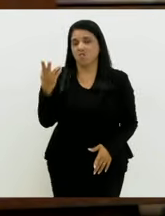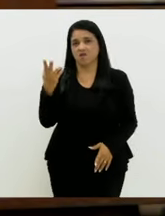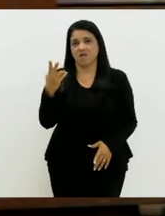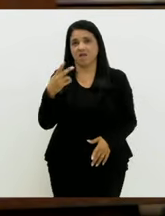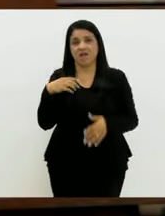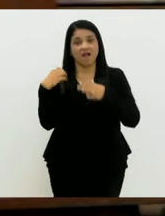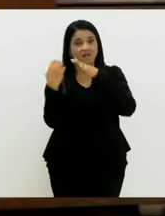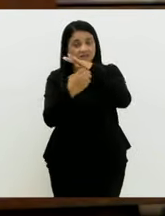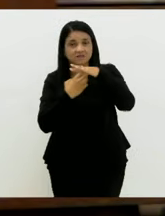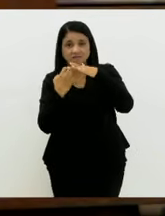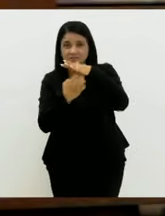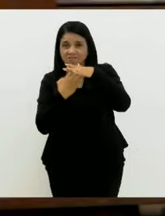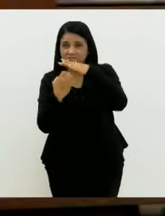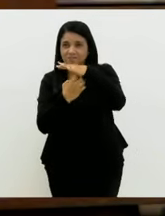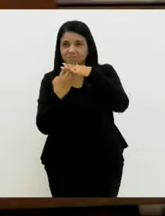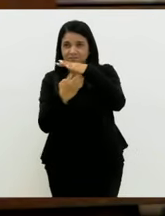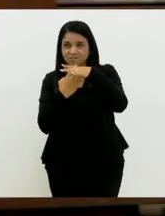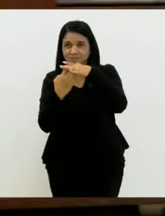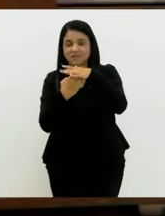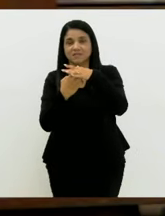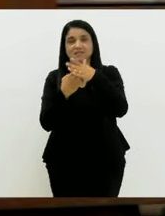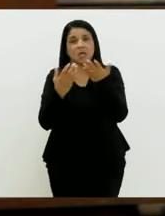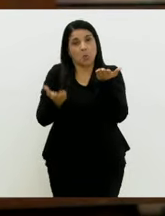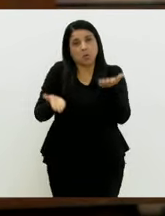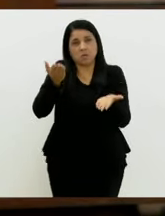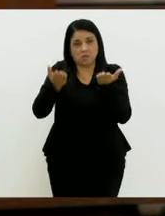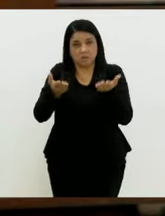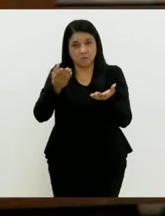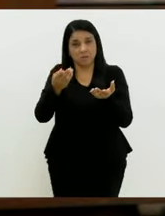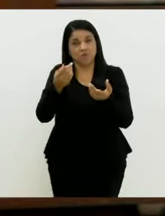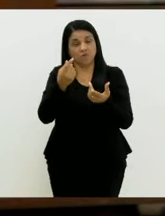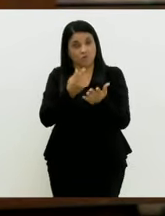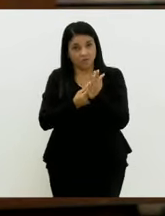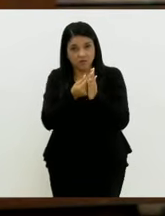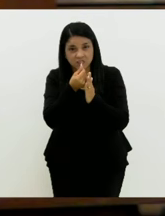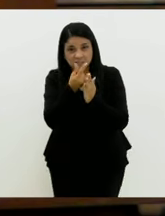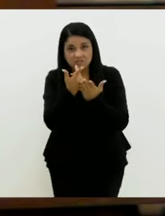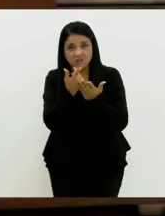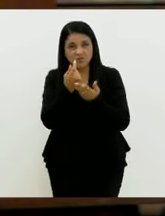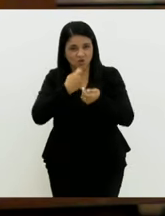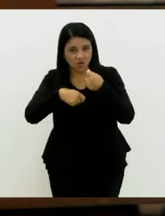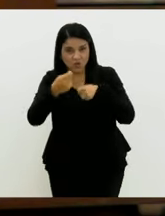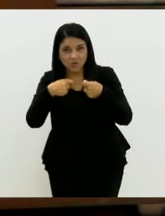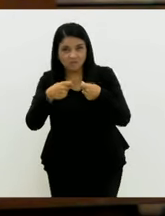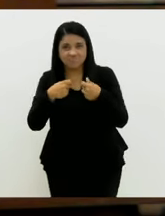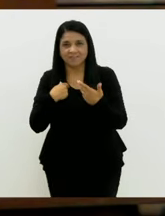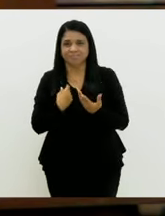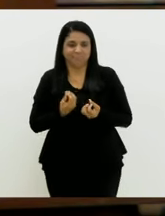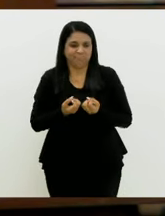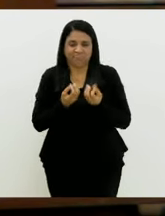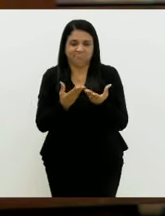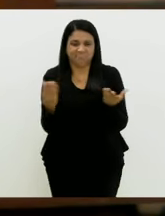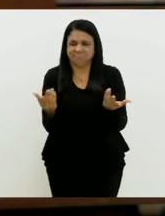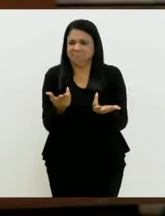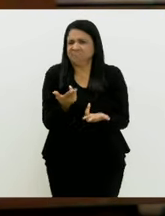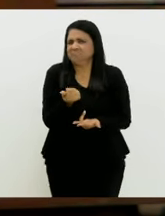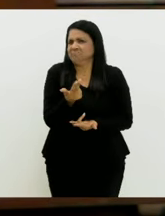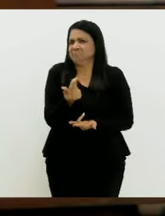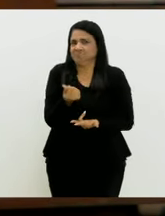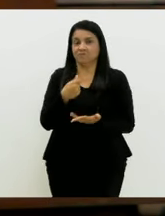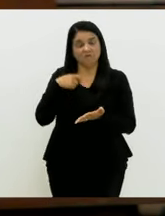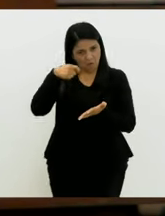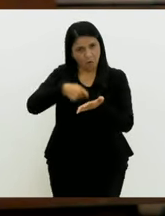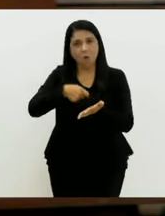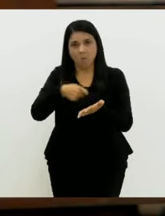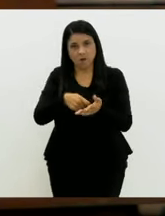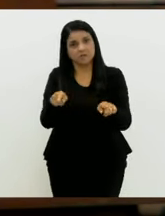tempo todo dizem que querem um equilíbrio econômico e financeiro e não entregam nada na ponta. E a gente vai fazer essa cobrança também, porque